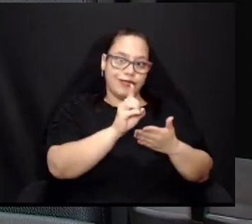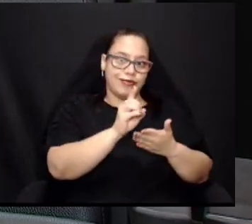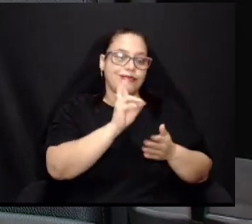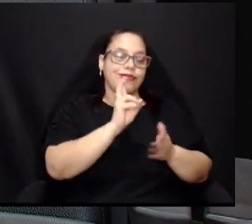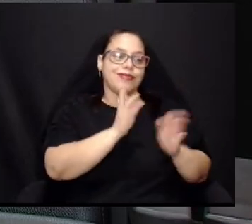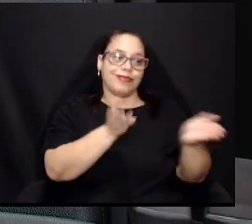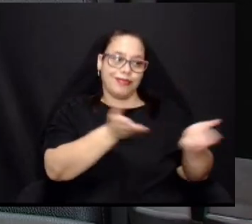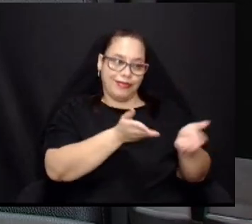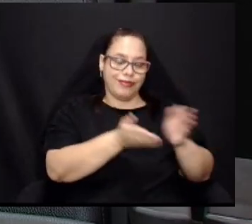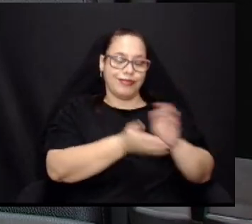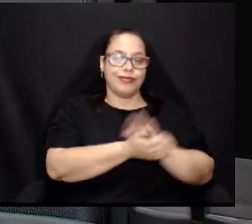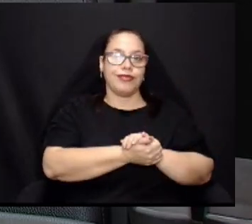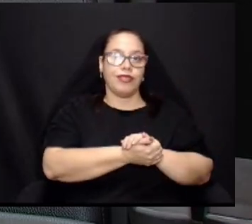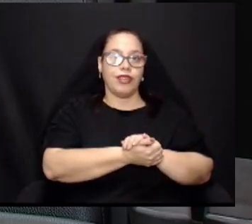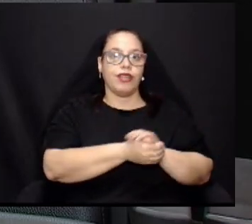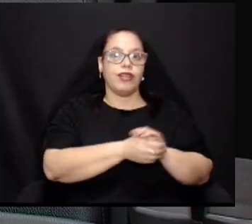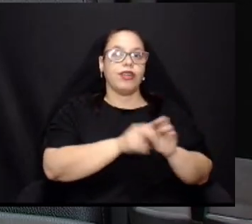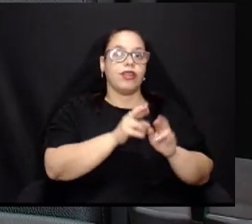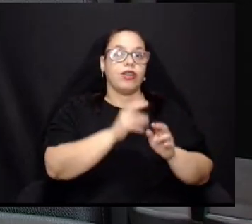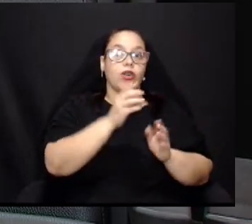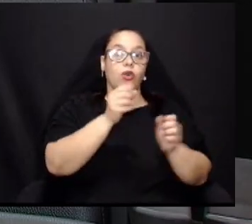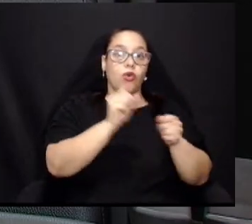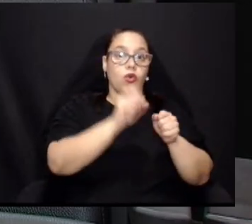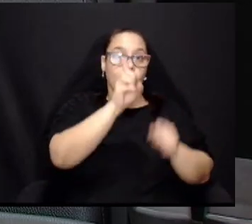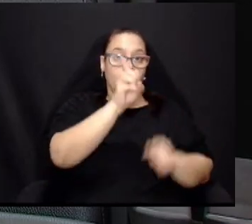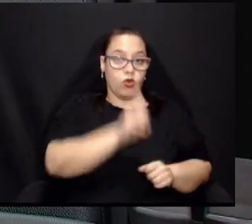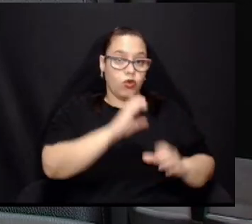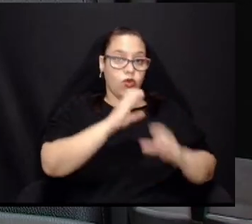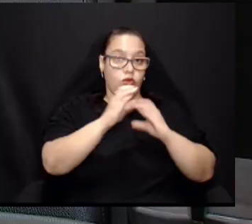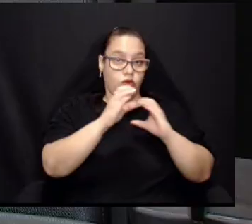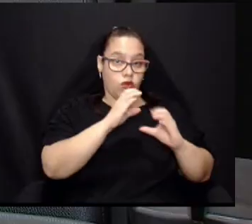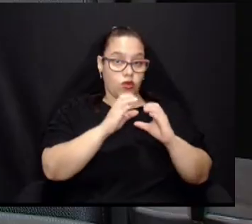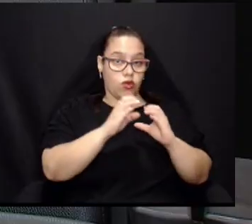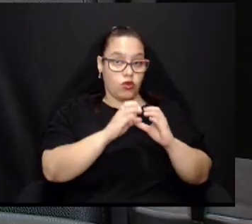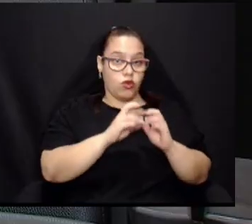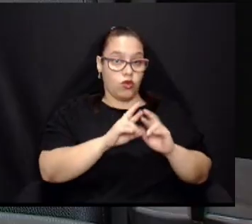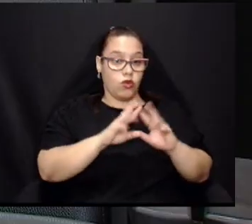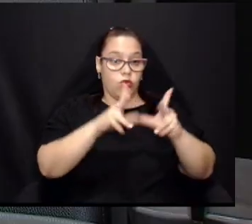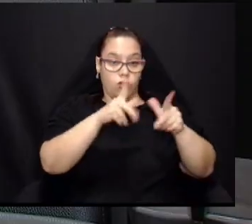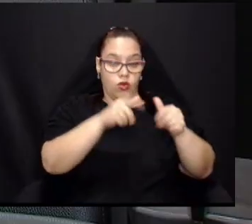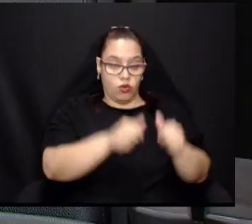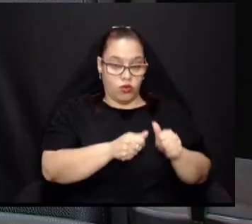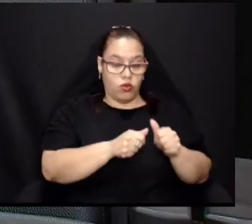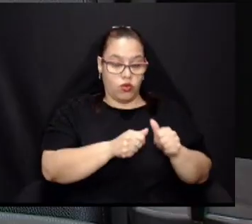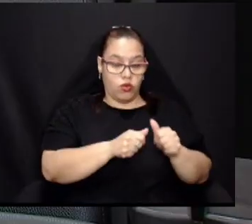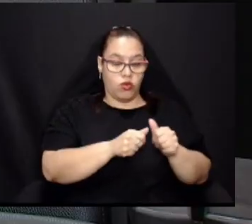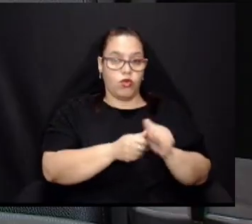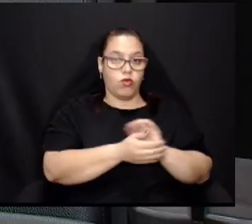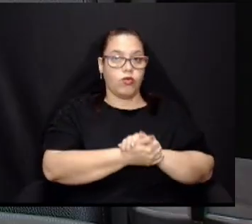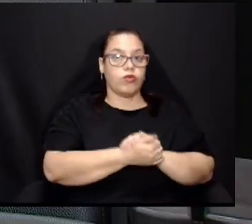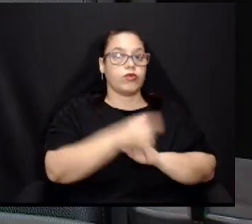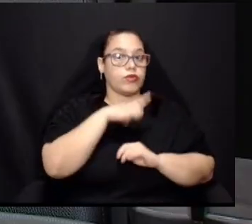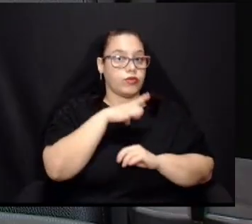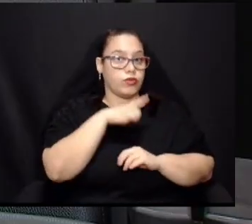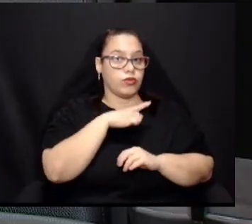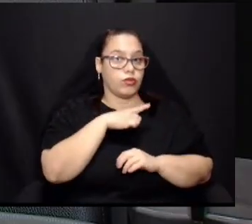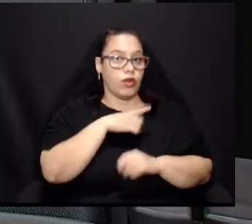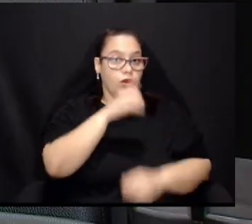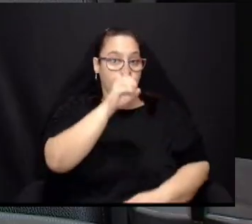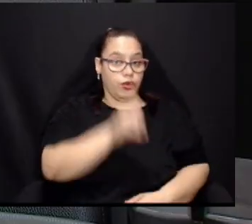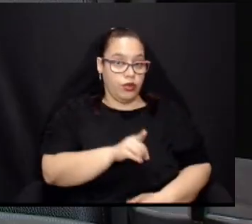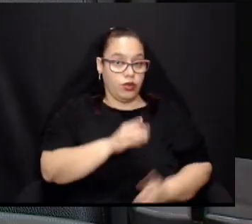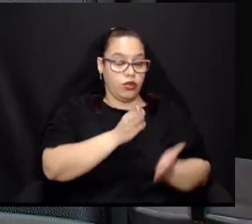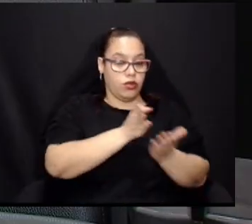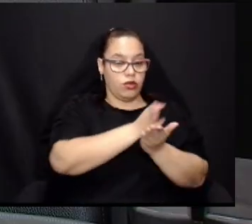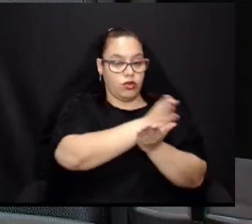Então, o que faz a Diretoria de Comunicação Institucional de maneira geral, Porque a gente tem hoje a diretoria é dividida em 2